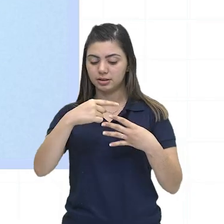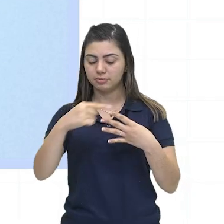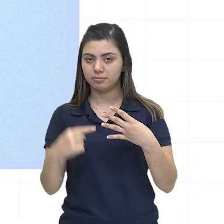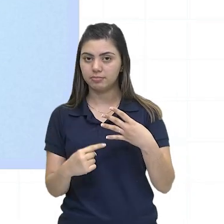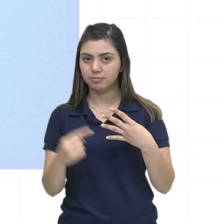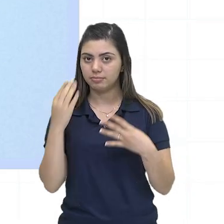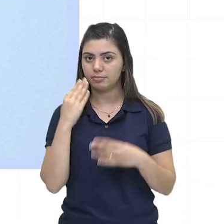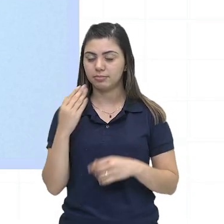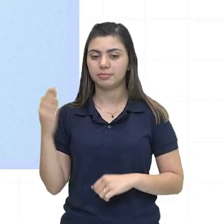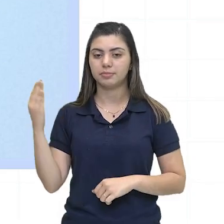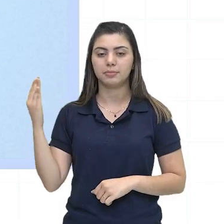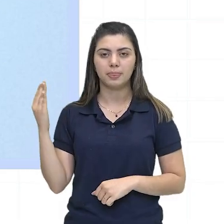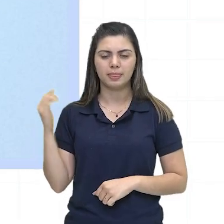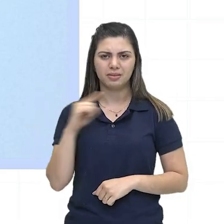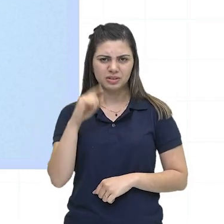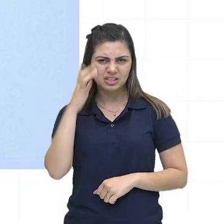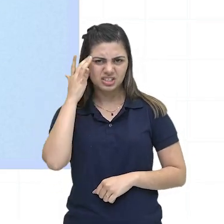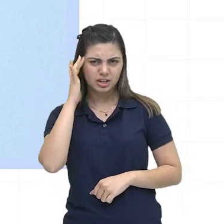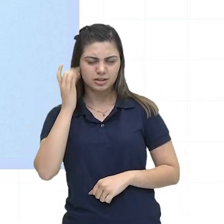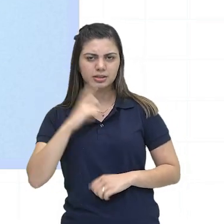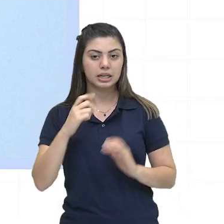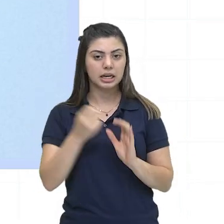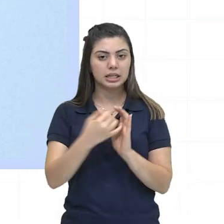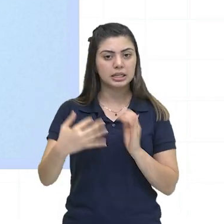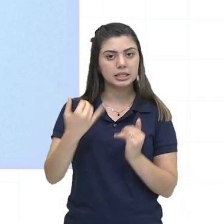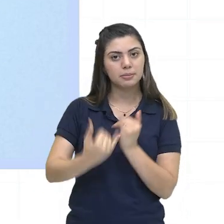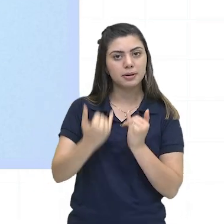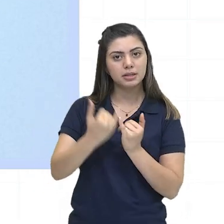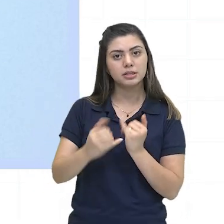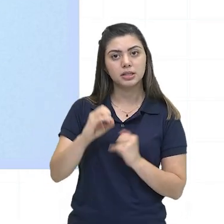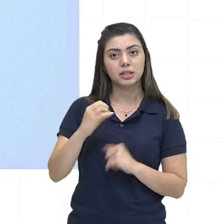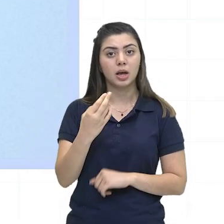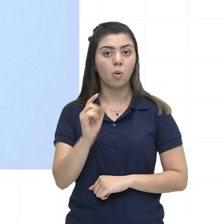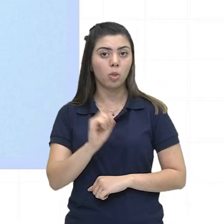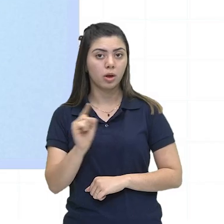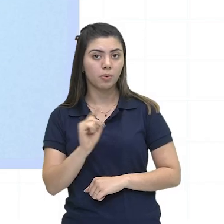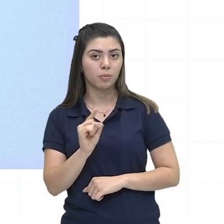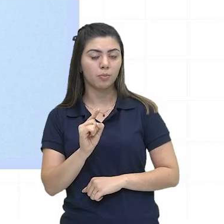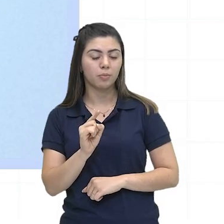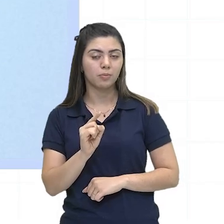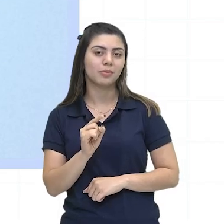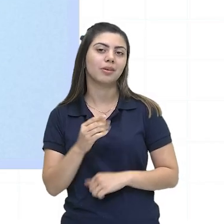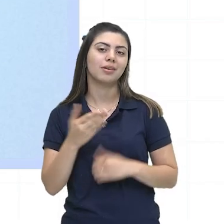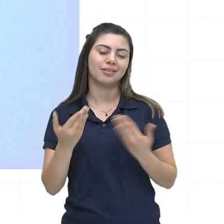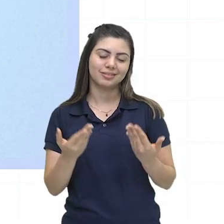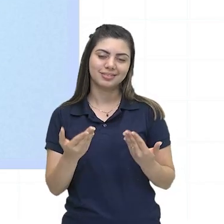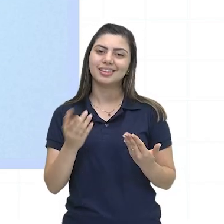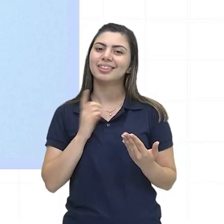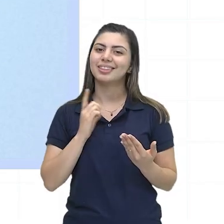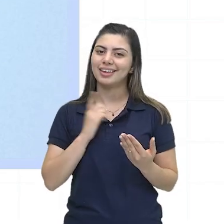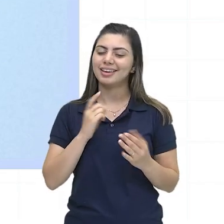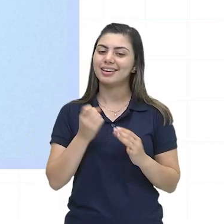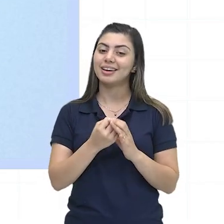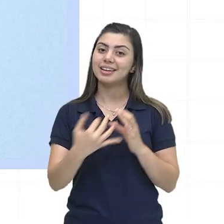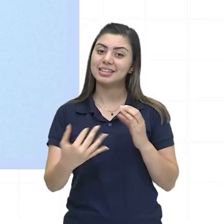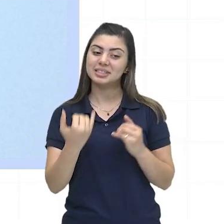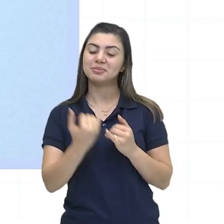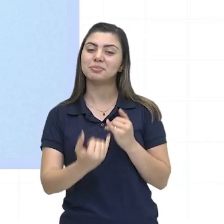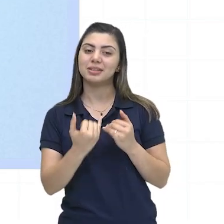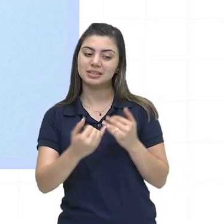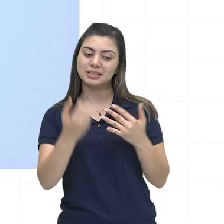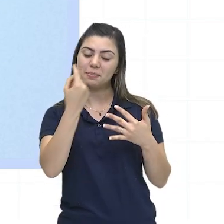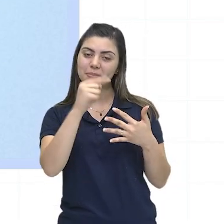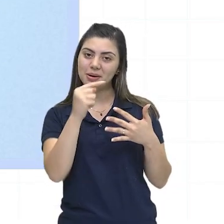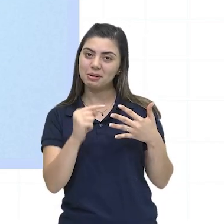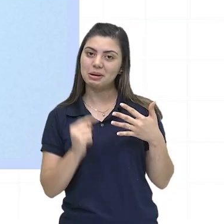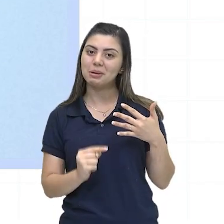que vocês acham? Elas são semelhantes ou não? Eu já digo para vocês que sim, em alguns pontos